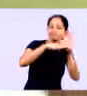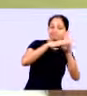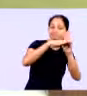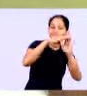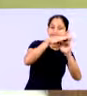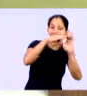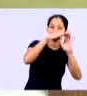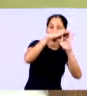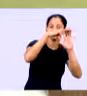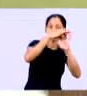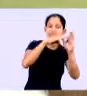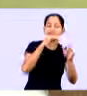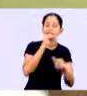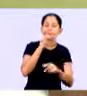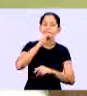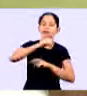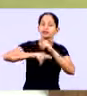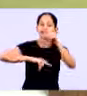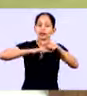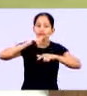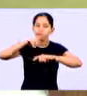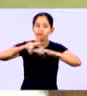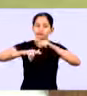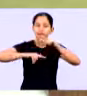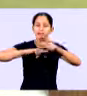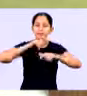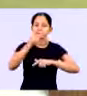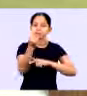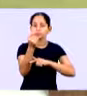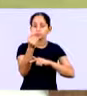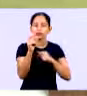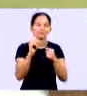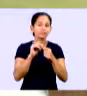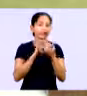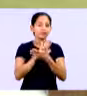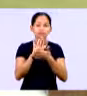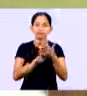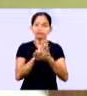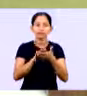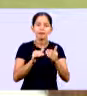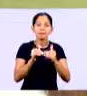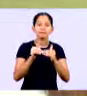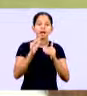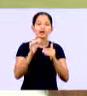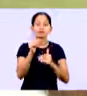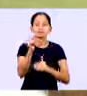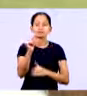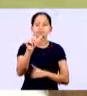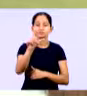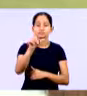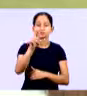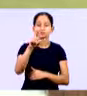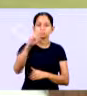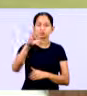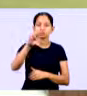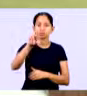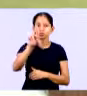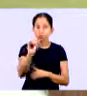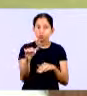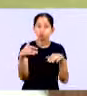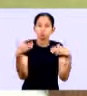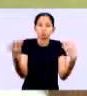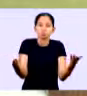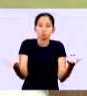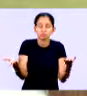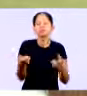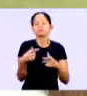Senão você vai trabalhar, vai girar, vai movimentar bastante dinheiro sem produzir lucro, aí, consequentemente, a empresa vai quebrar sem sombra de dúvidas. Por